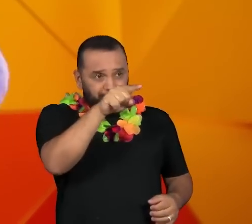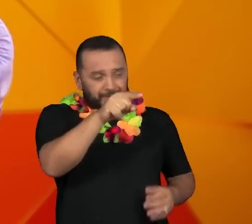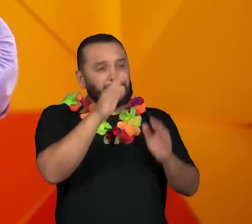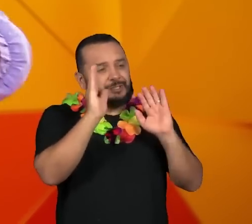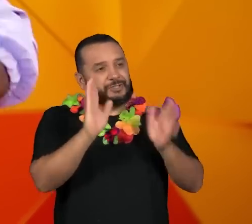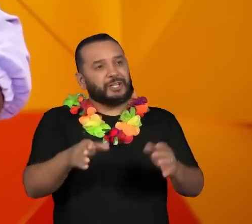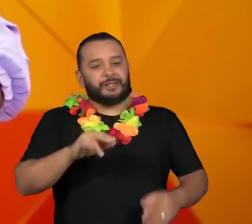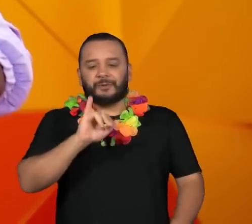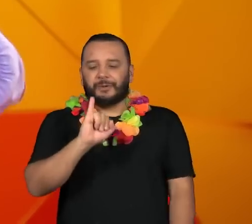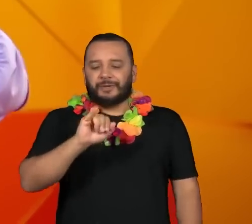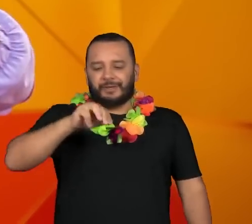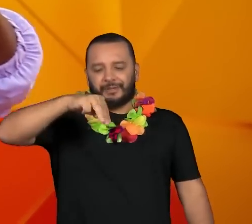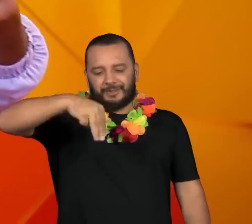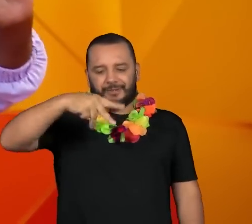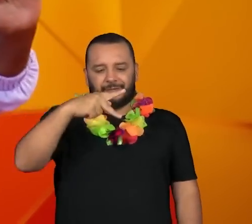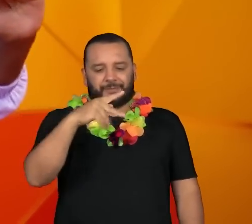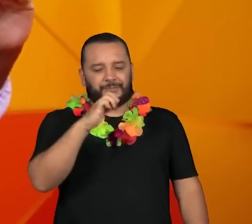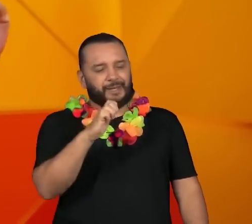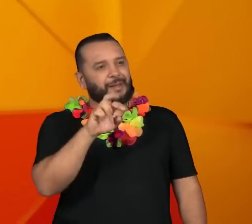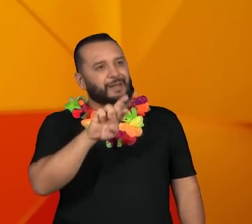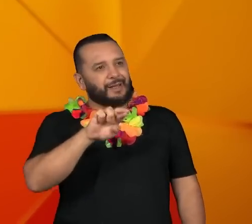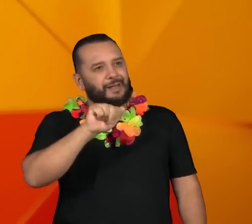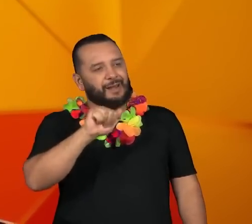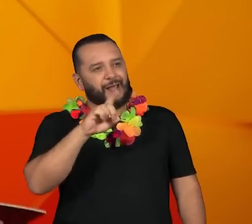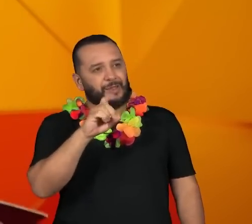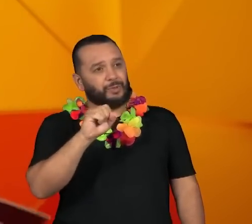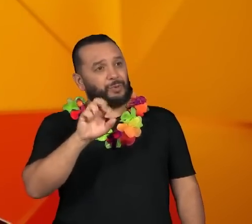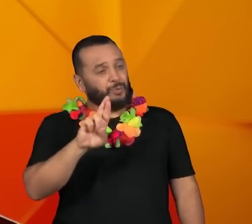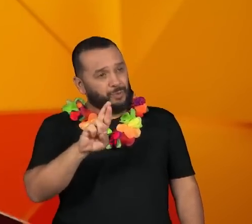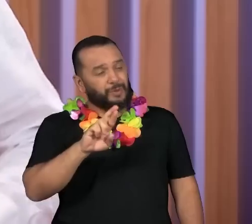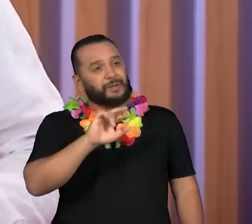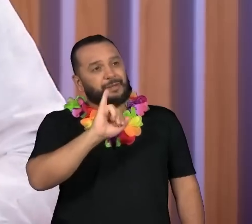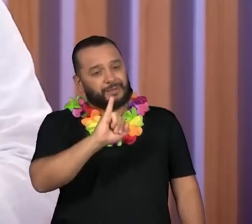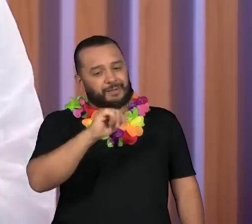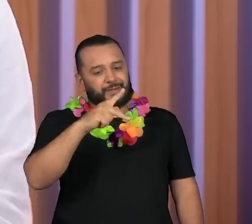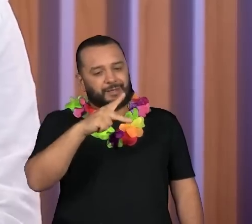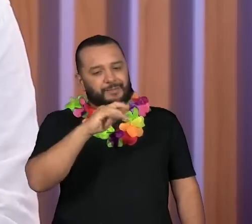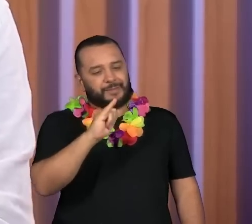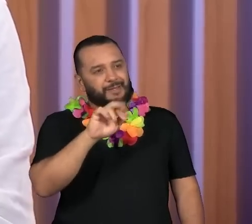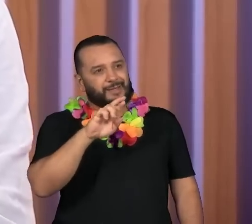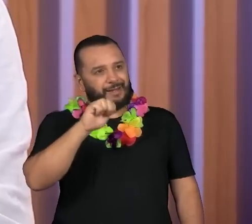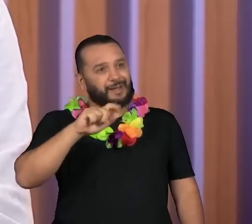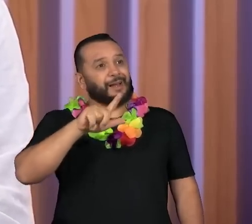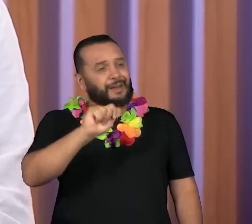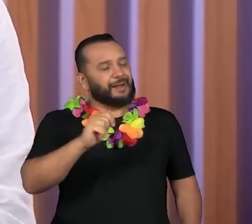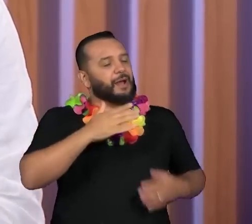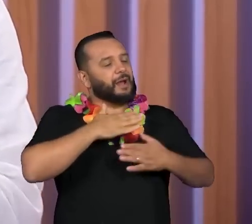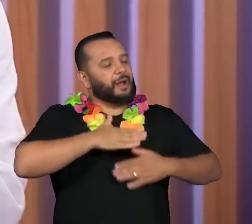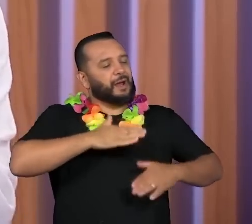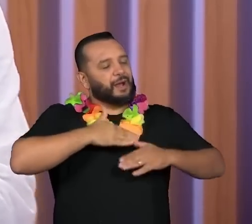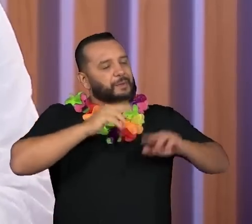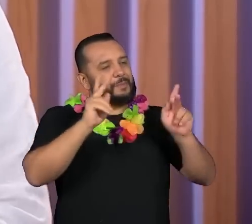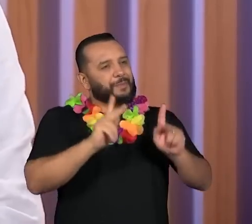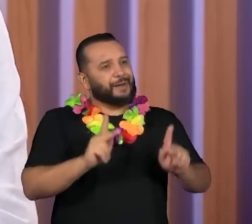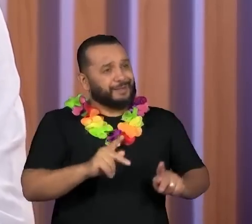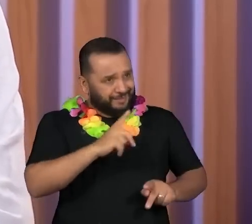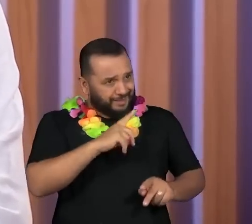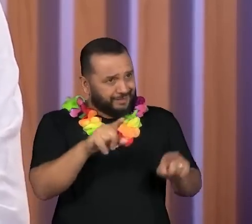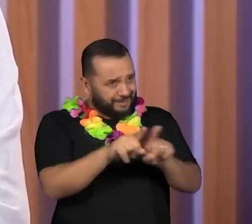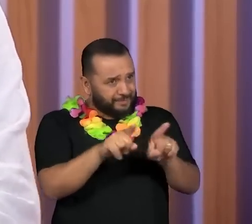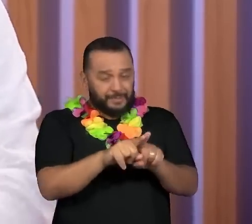Ipiranga, tá esse clima zen lá no barracão também? Por incrível que pareça, está. Ansiedade gigantesca,